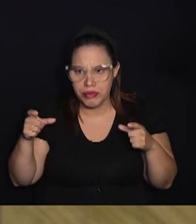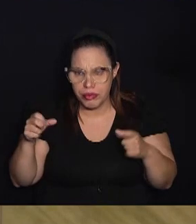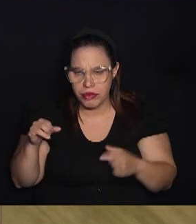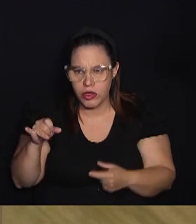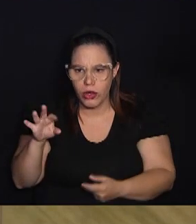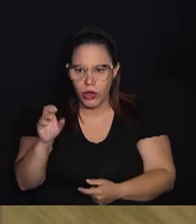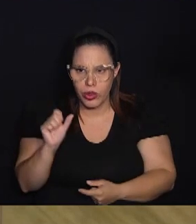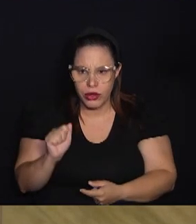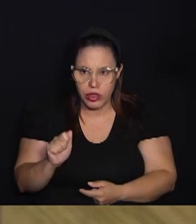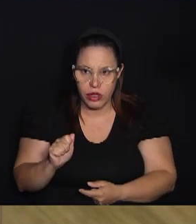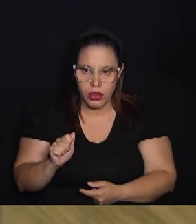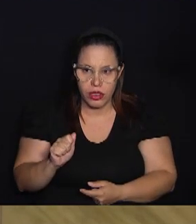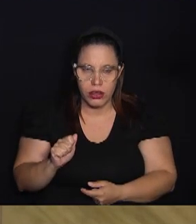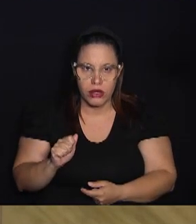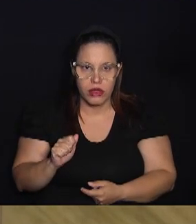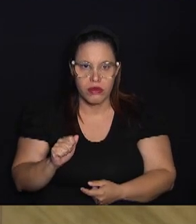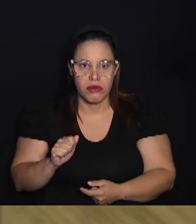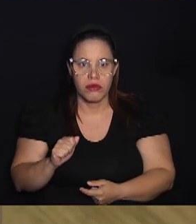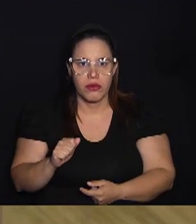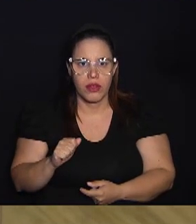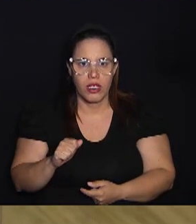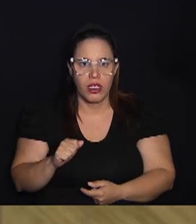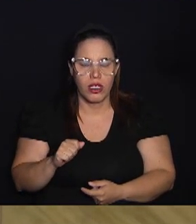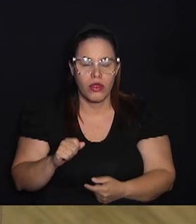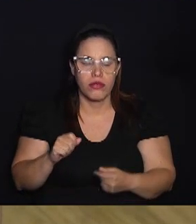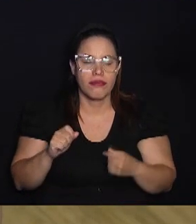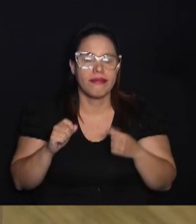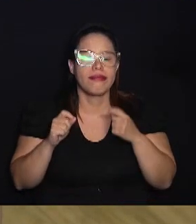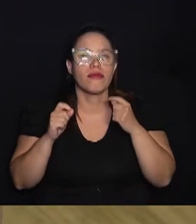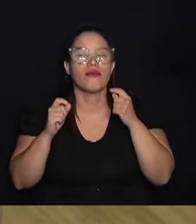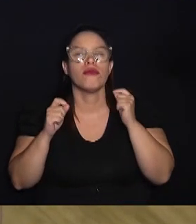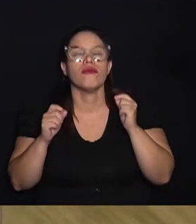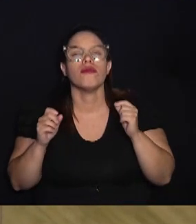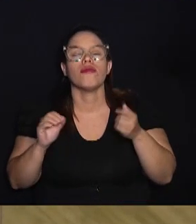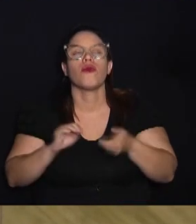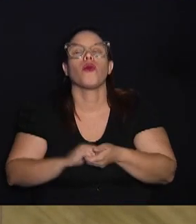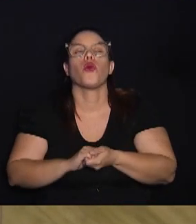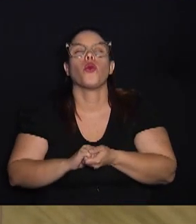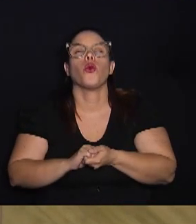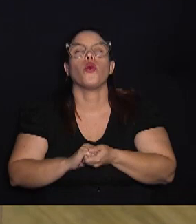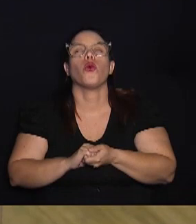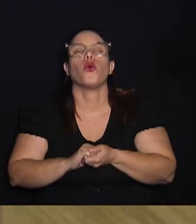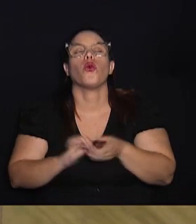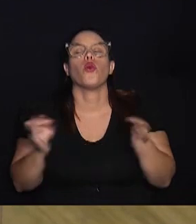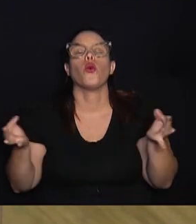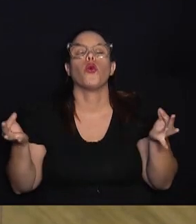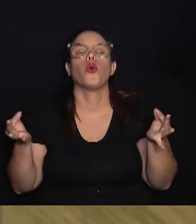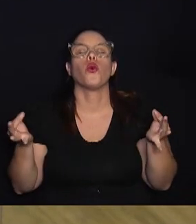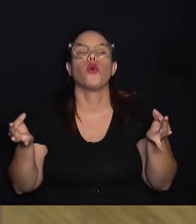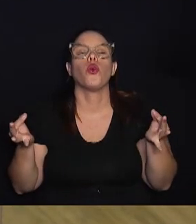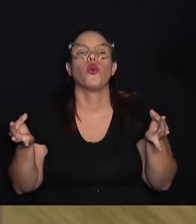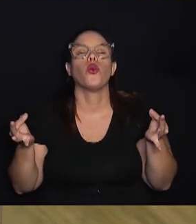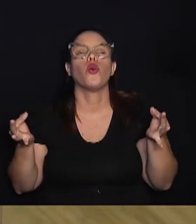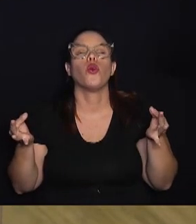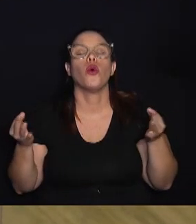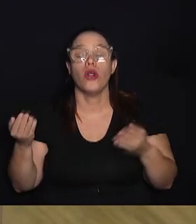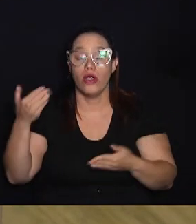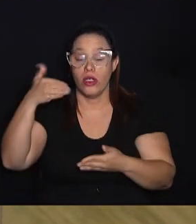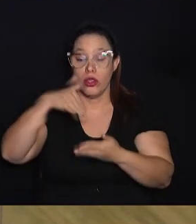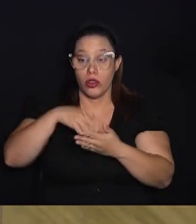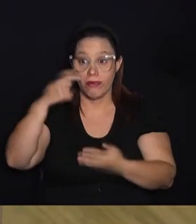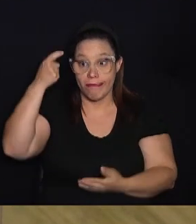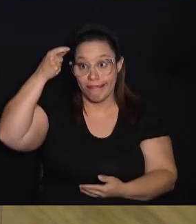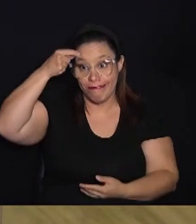referente à questão eh da meditação né da gente tipo voltar para dentro de si mesmo de